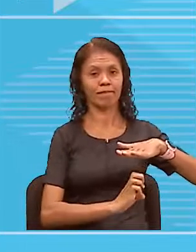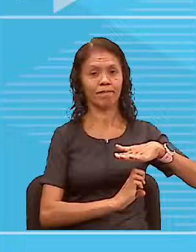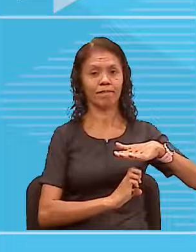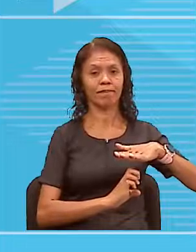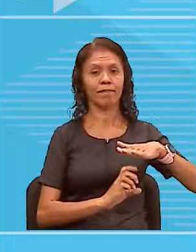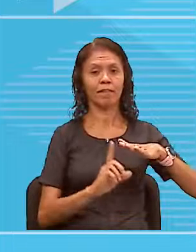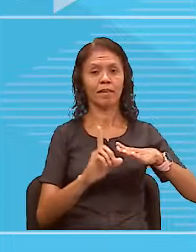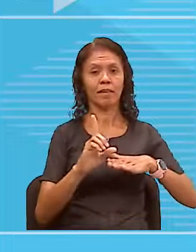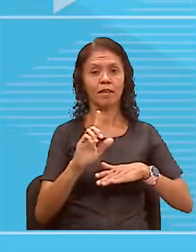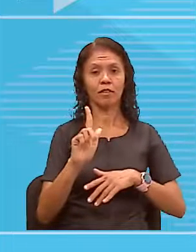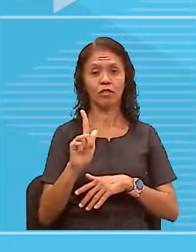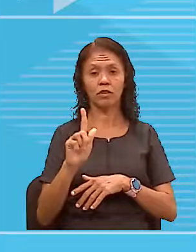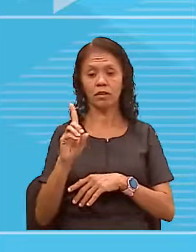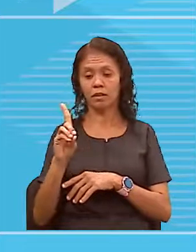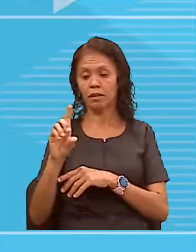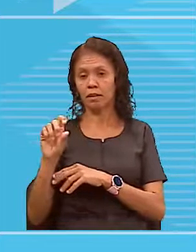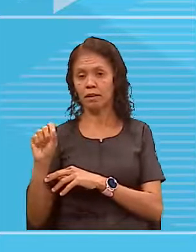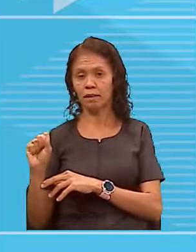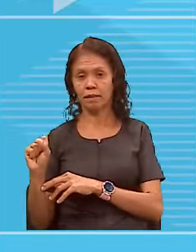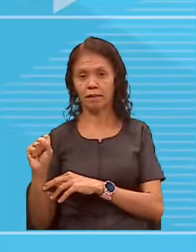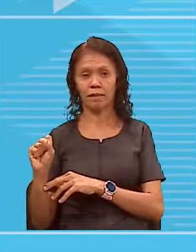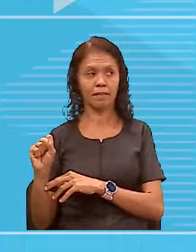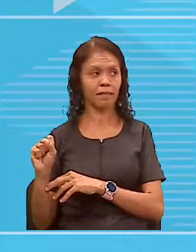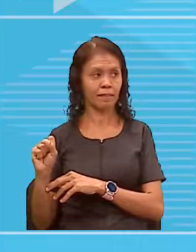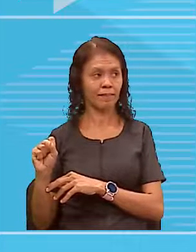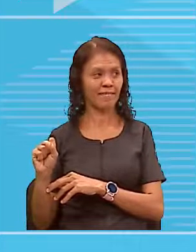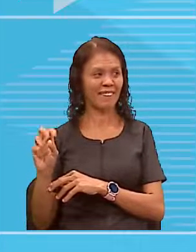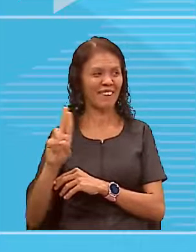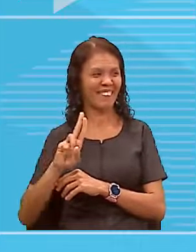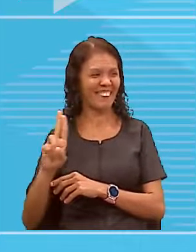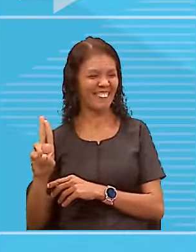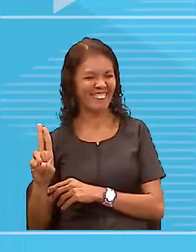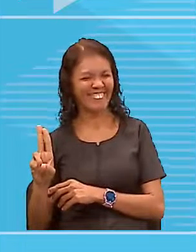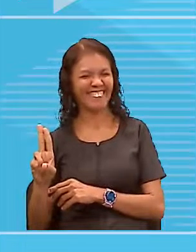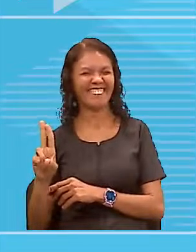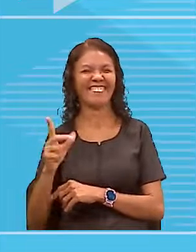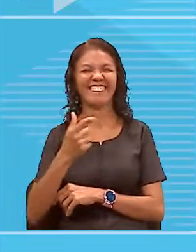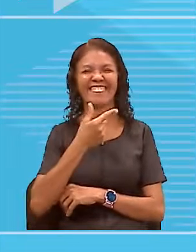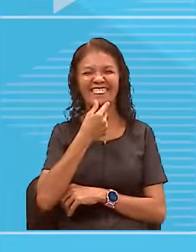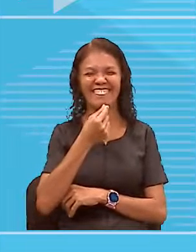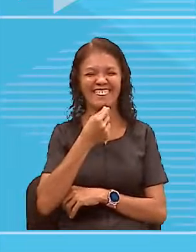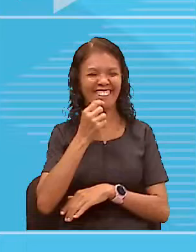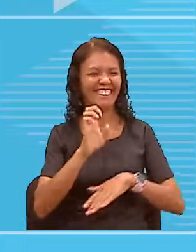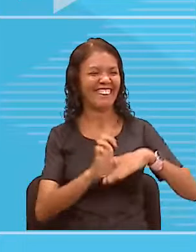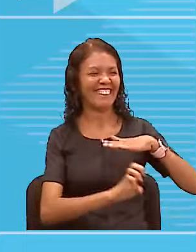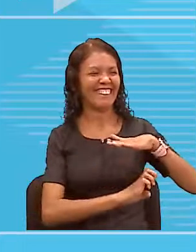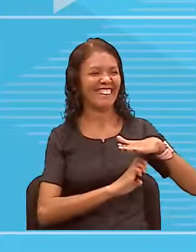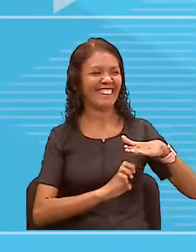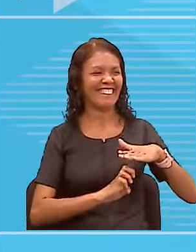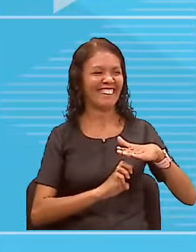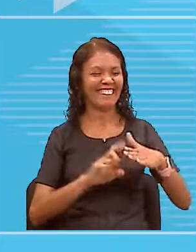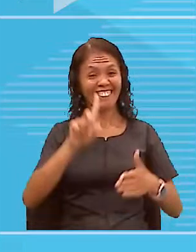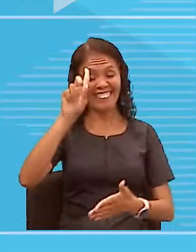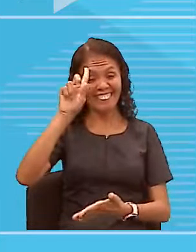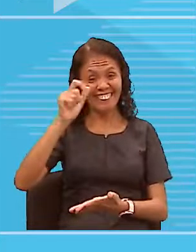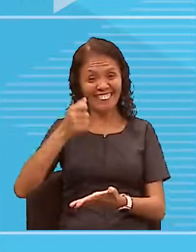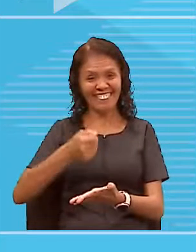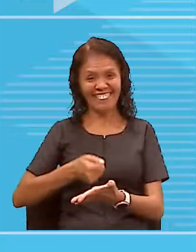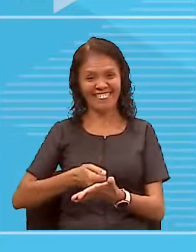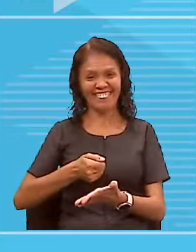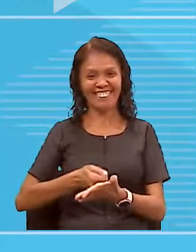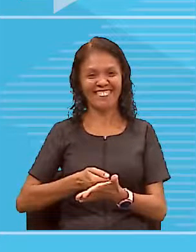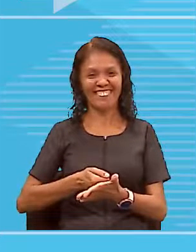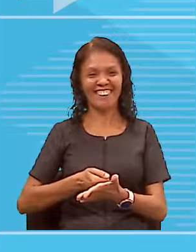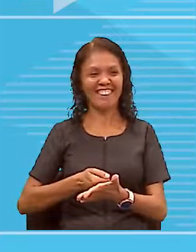GDS Consultoria, que é Gilvan Duarte Consultoria, nós vamos tomar decisões para quem vai ser a